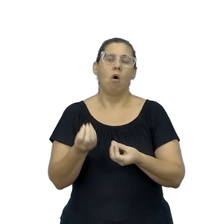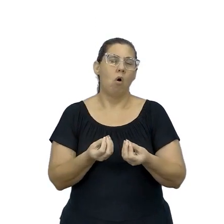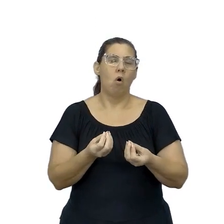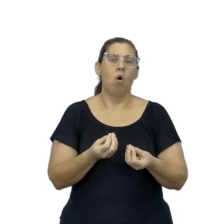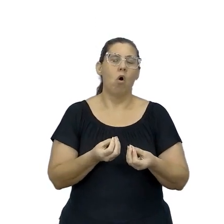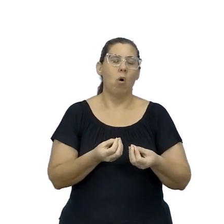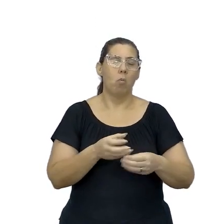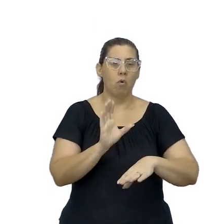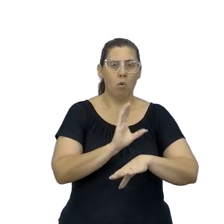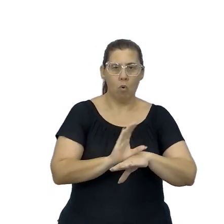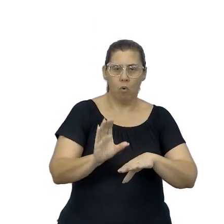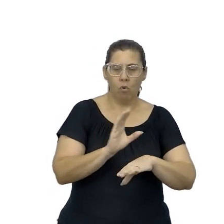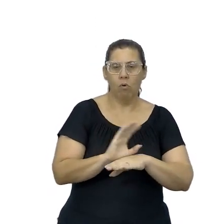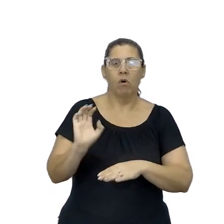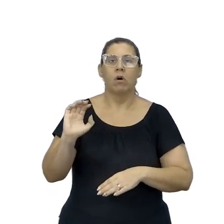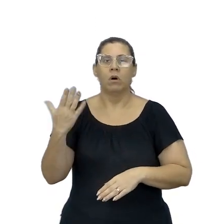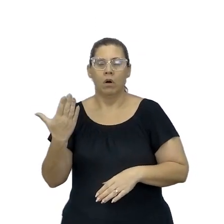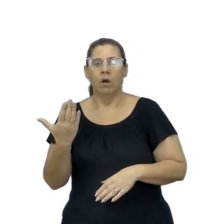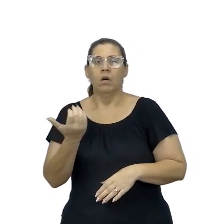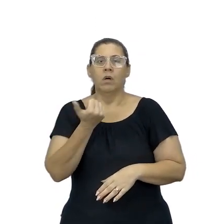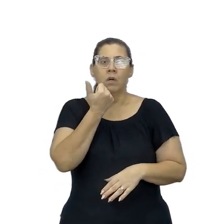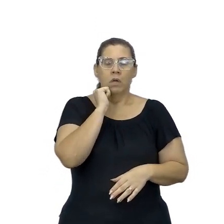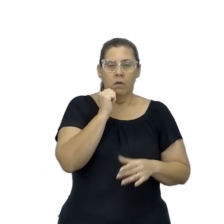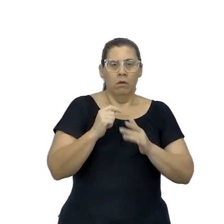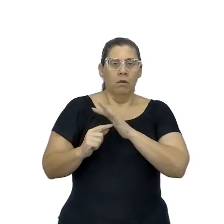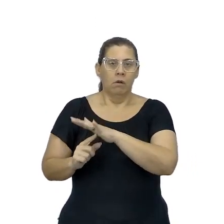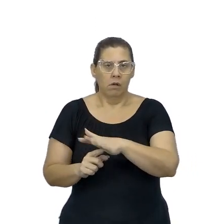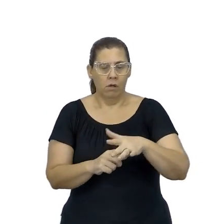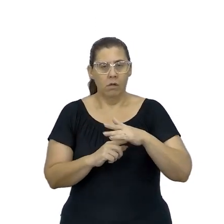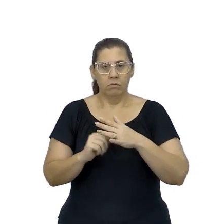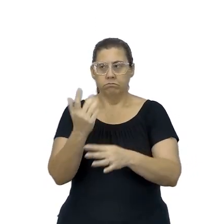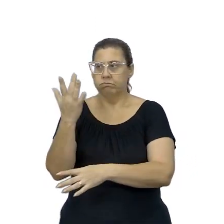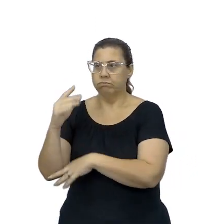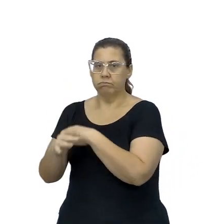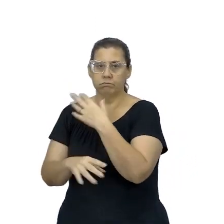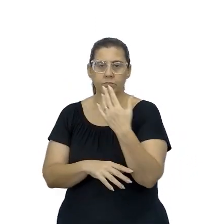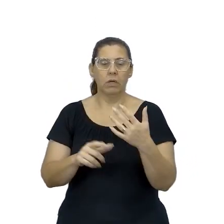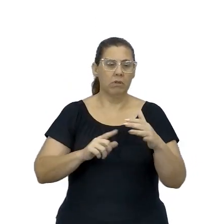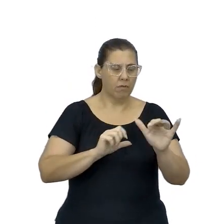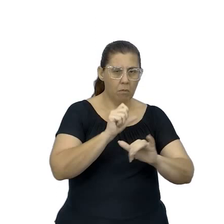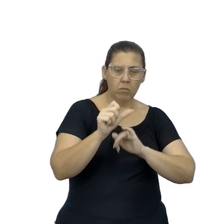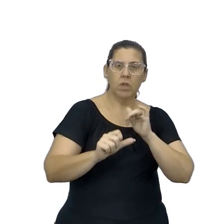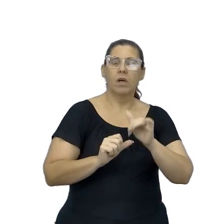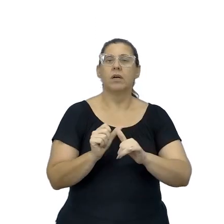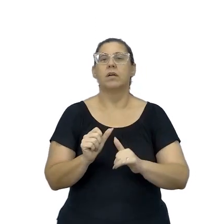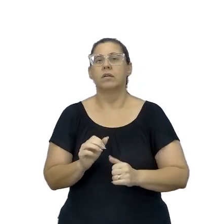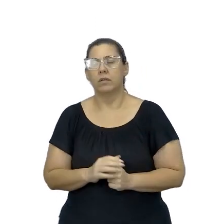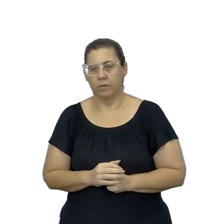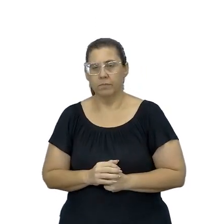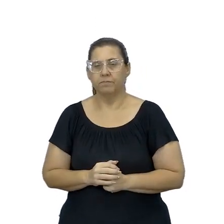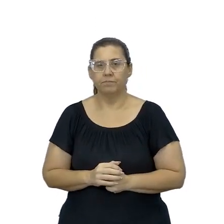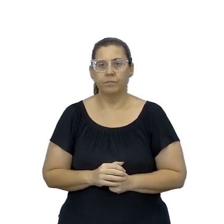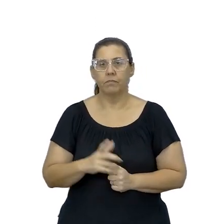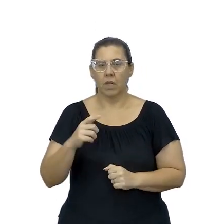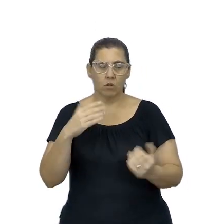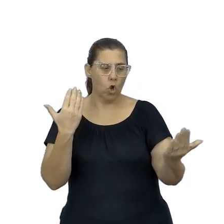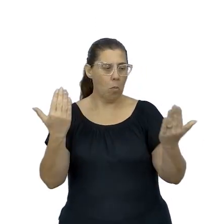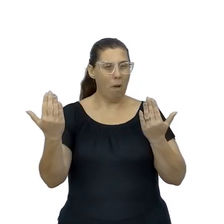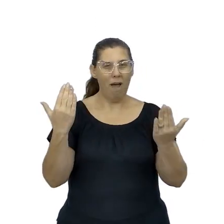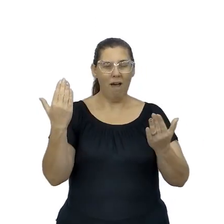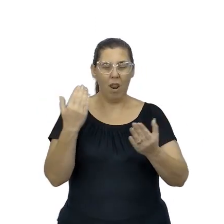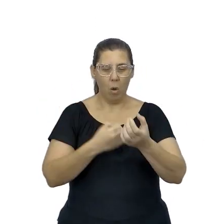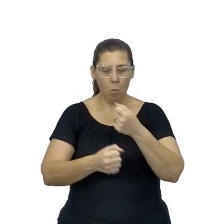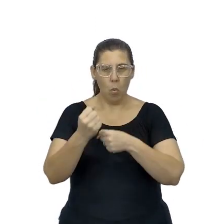nossas formações, de ciências da natureza neste ano. Tivemos algumas alterações, se a gente compara com o ano